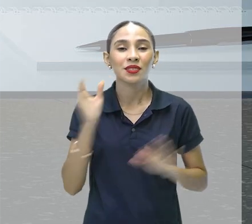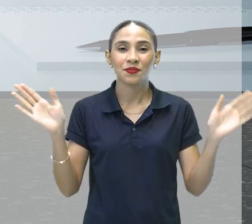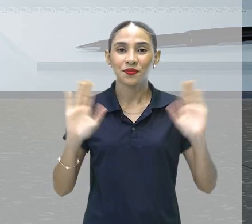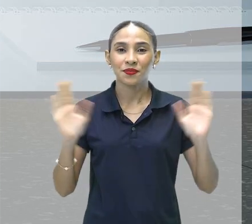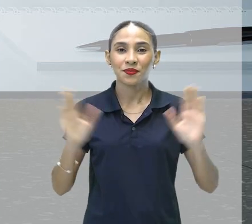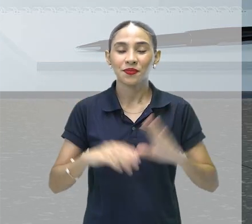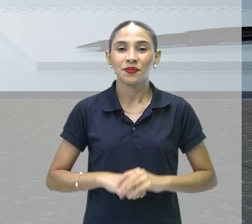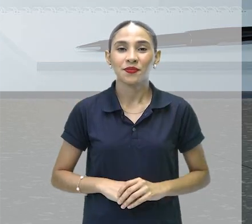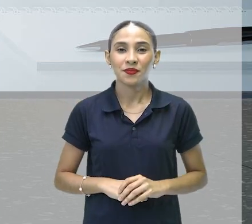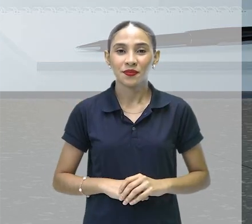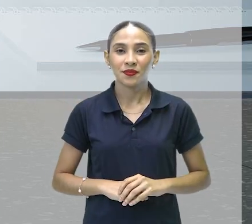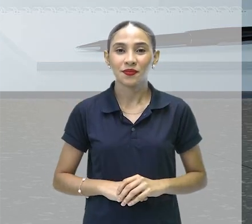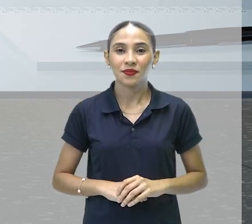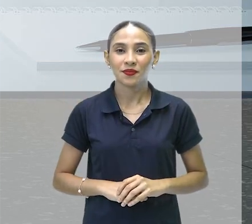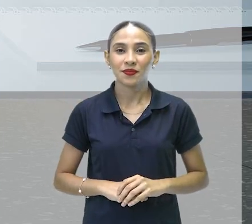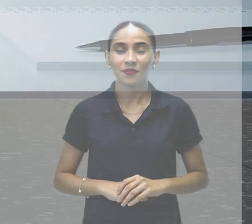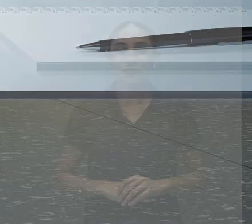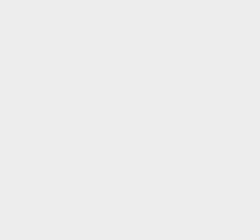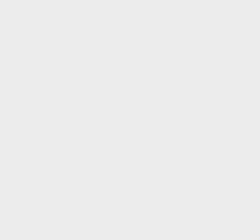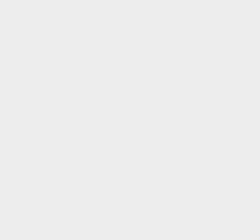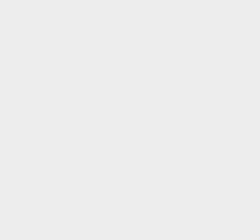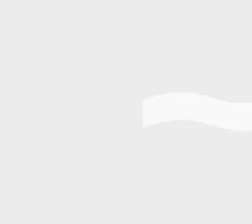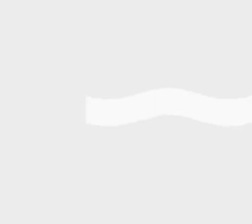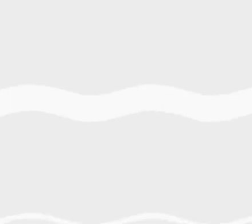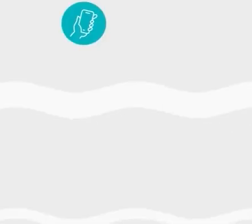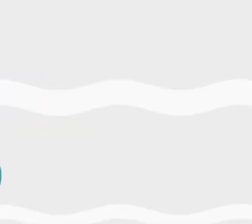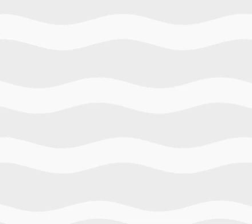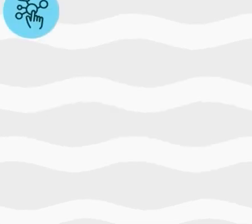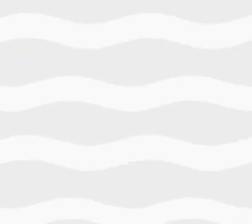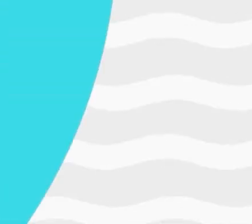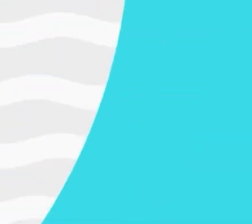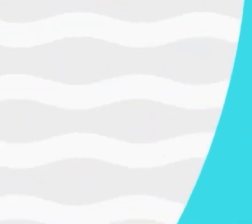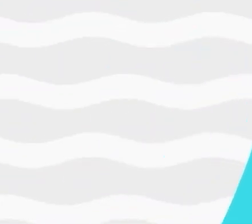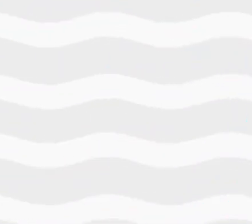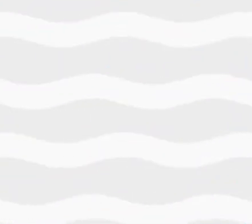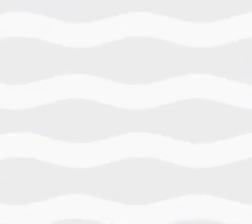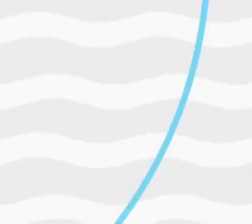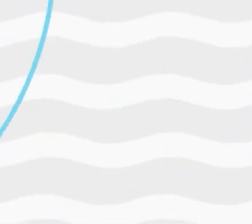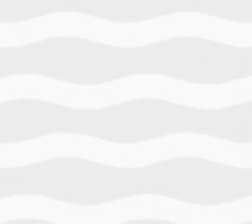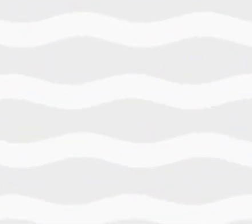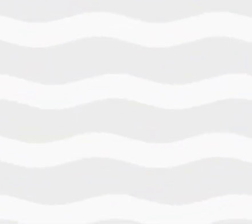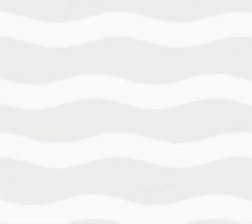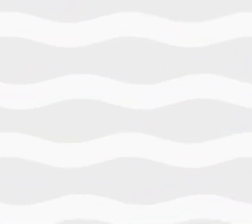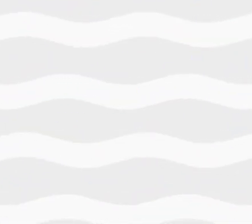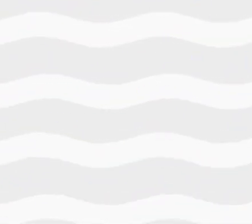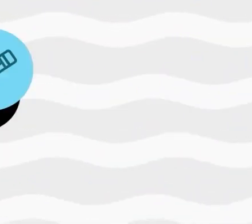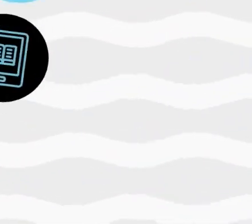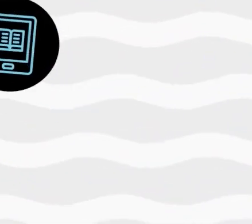outra oportunidade. Tchau, pessoal.